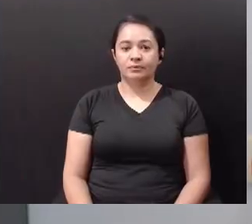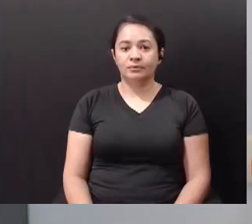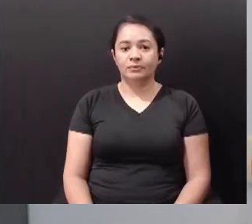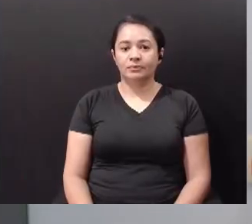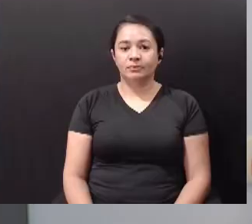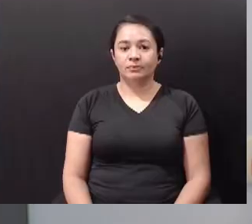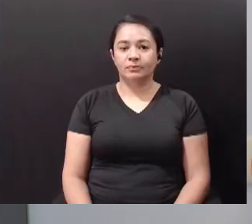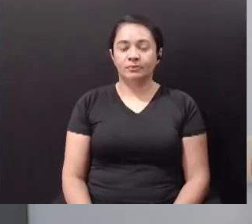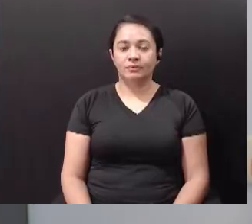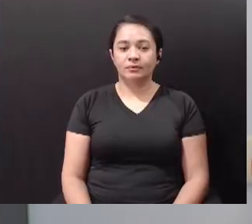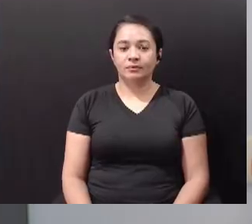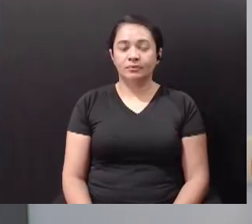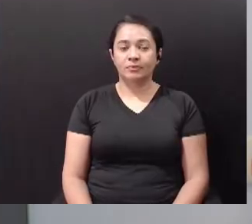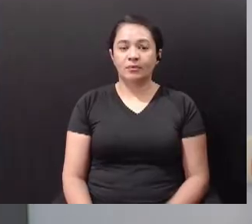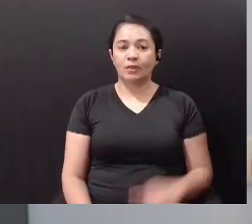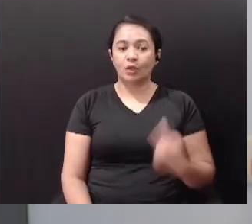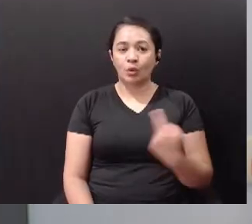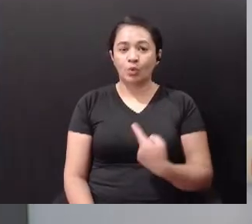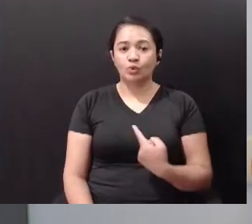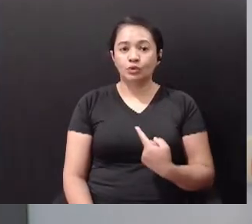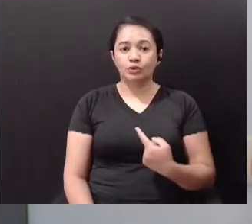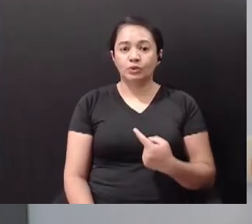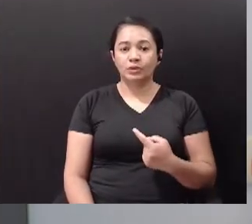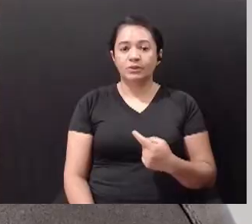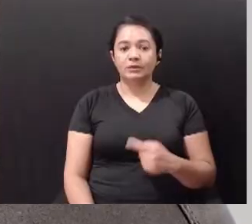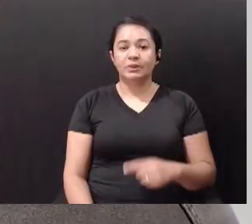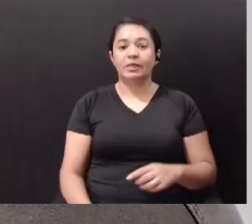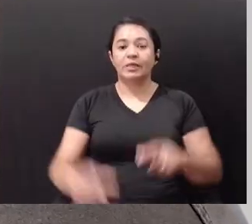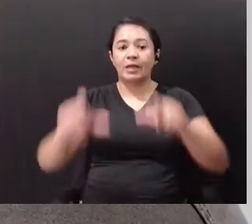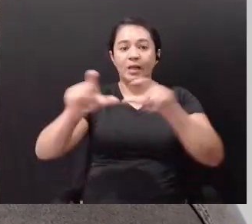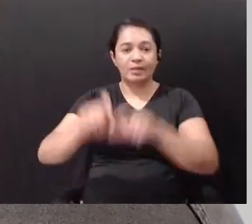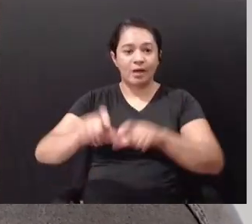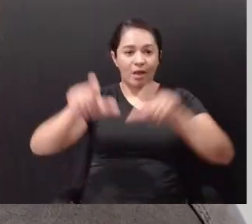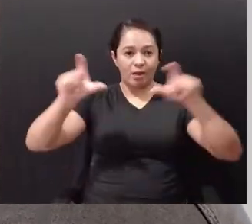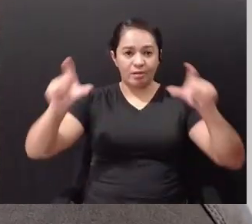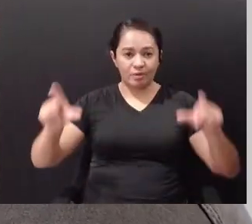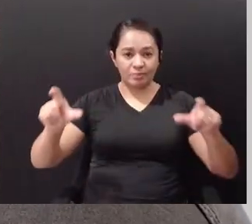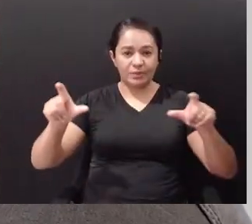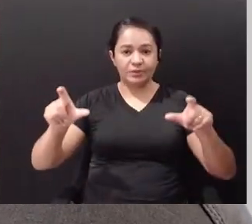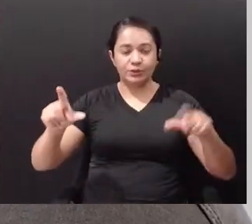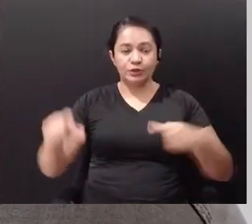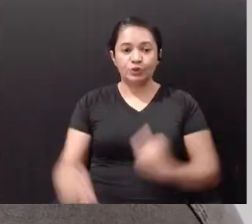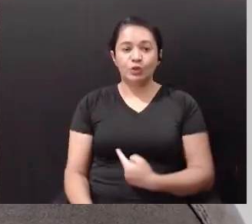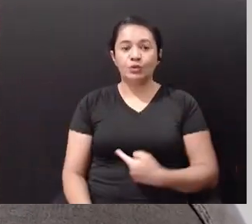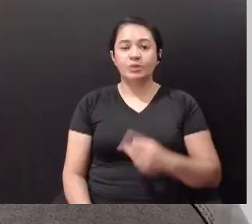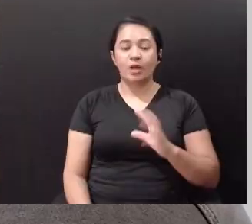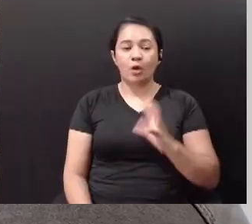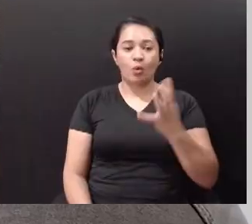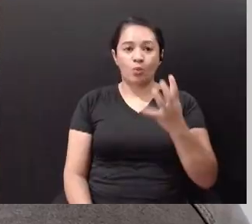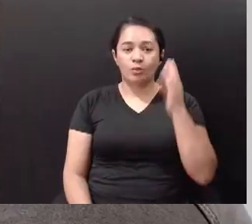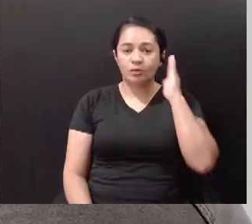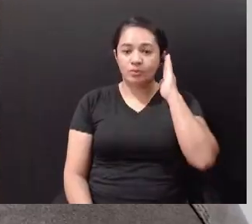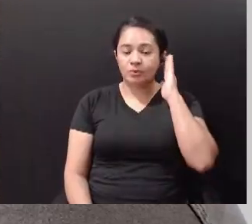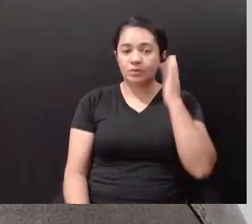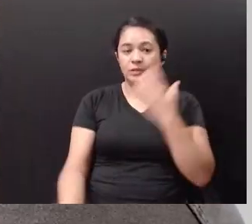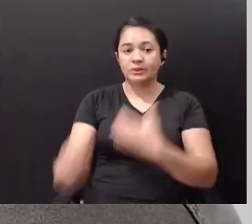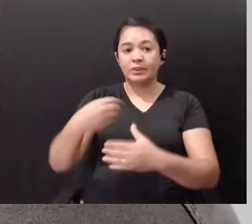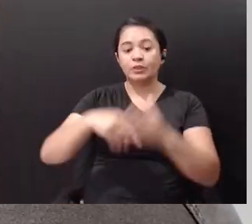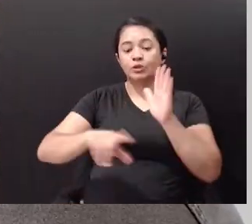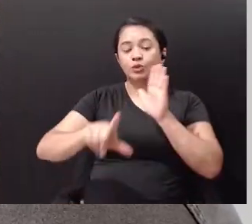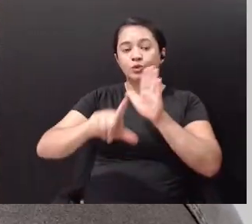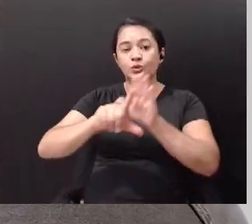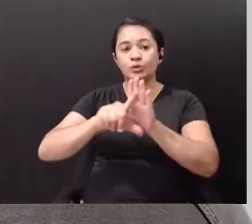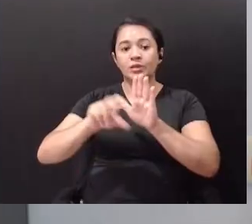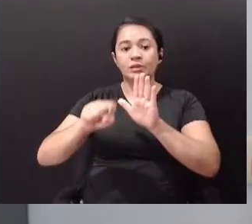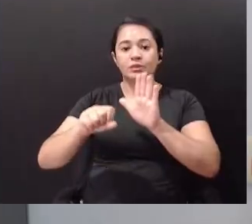Quando nós temos a proclamação da independência, nós teremos dentro da legislação, sim, toda uma discussão